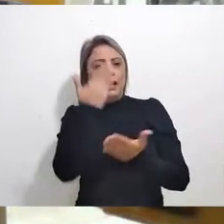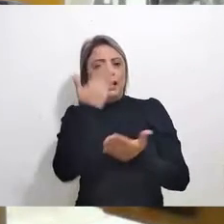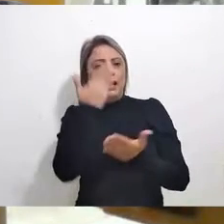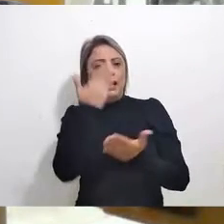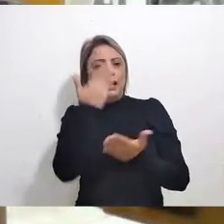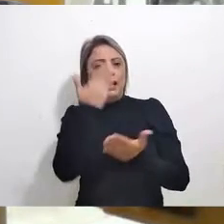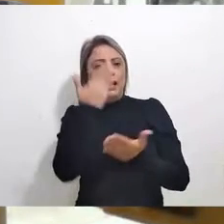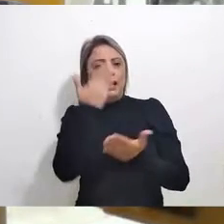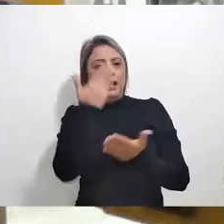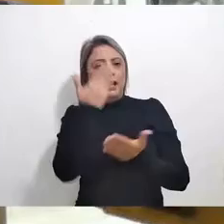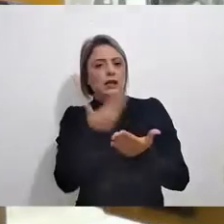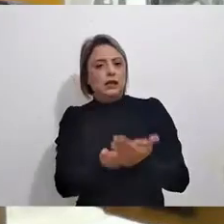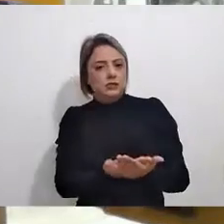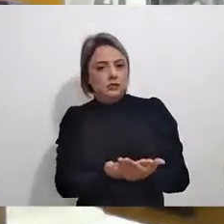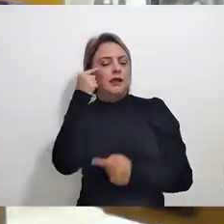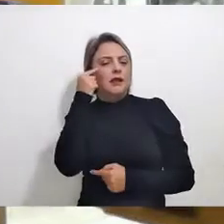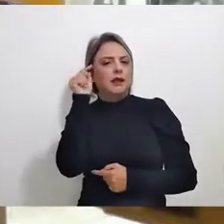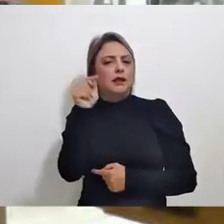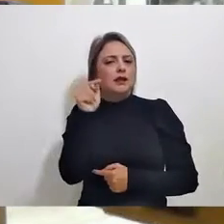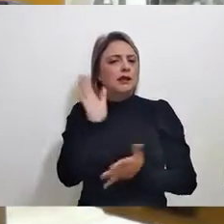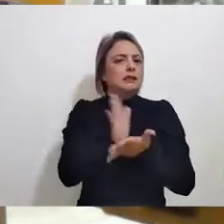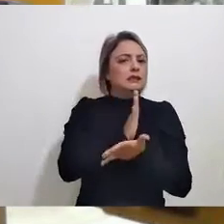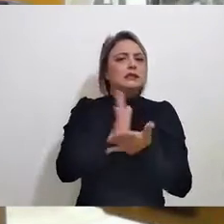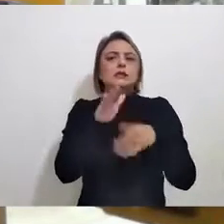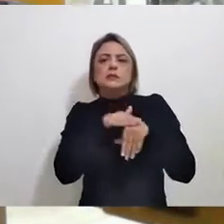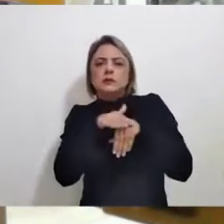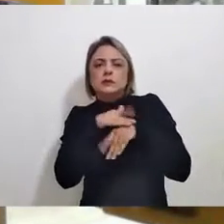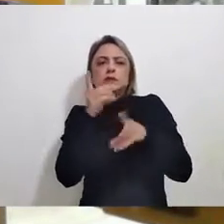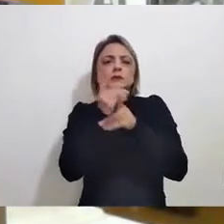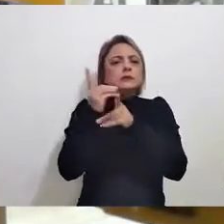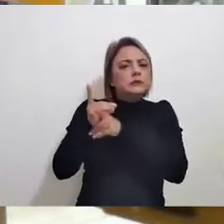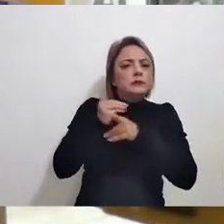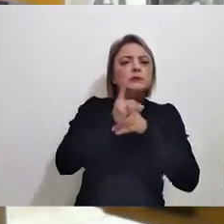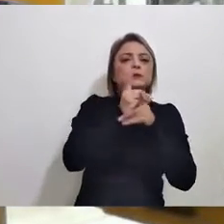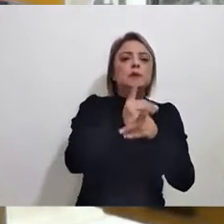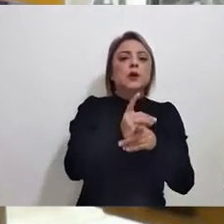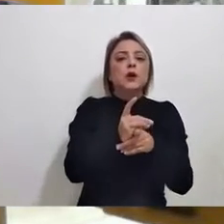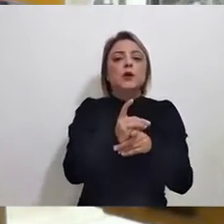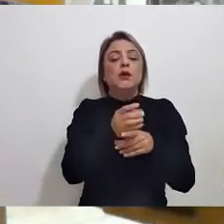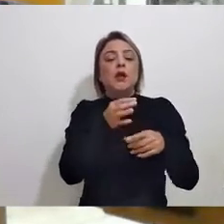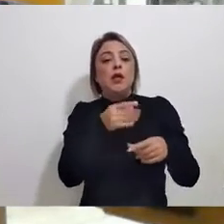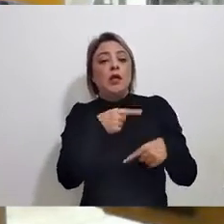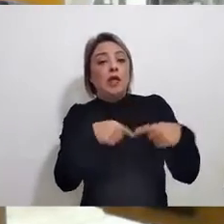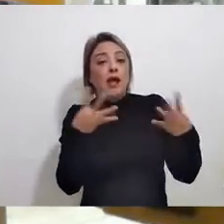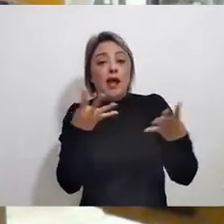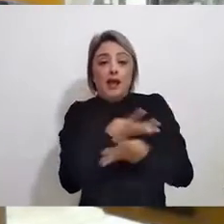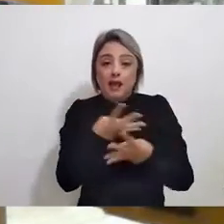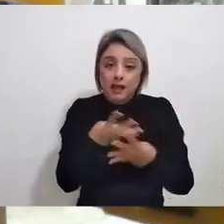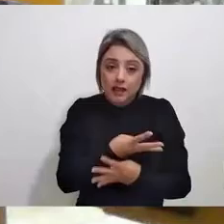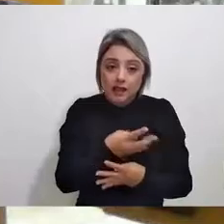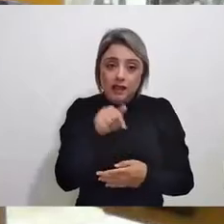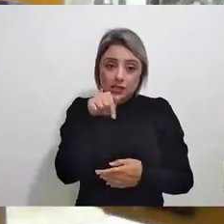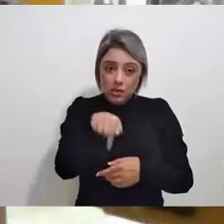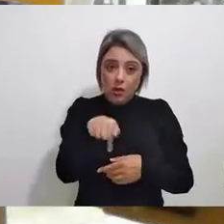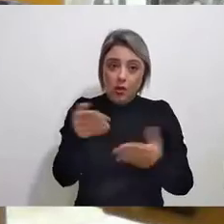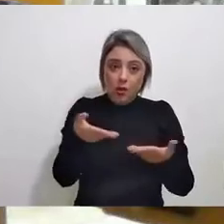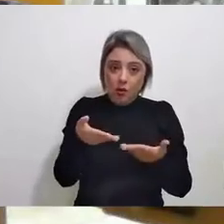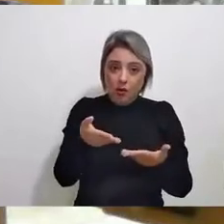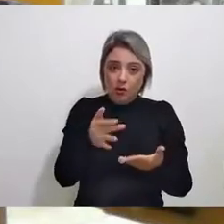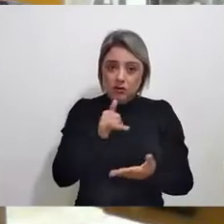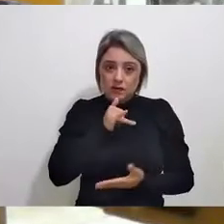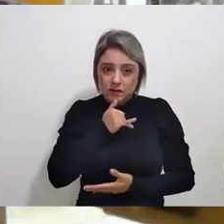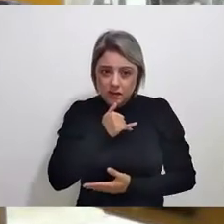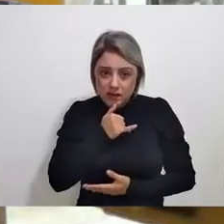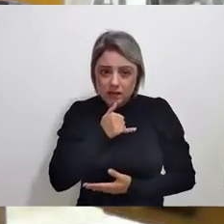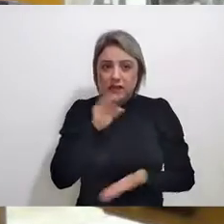vez em quando discute nos encontros, né, Telma? É uma rede, infelizmente, que hoje está falida. Aliás, sempre foi falida e cada dia está sendo